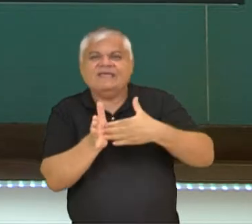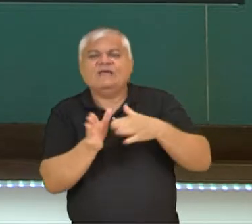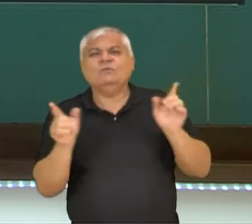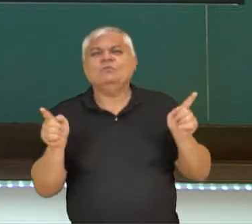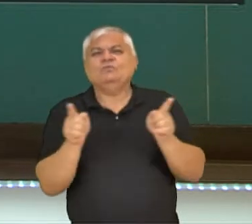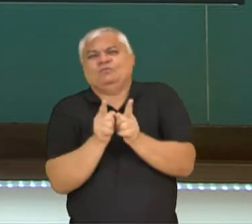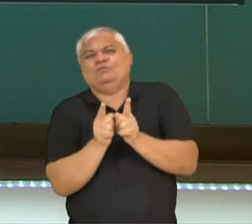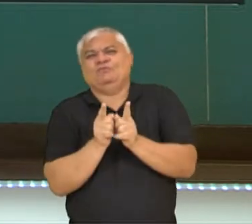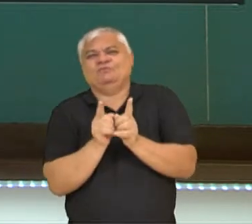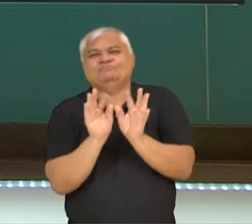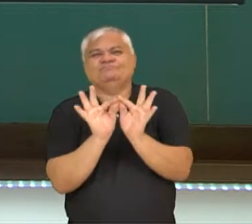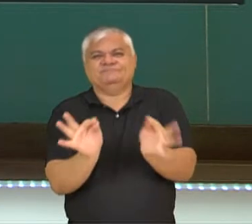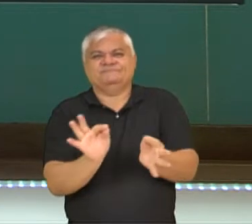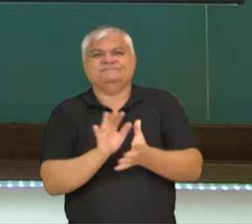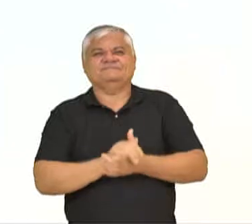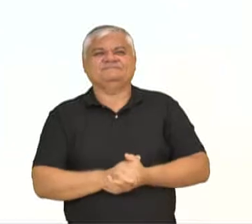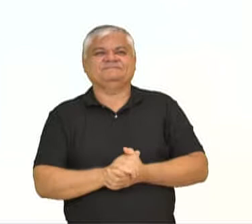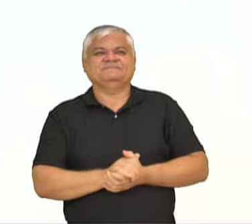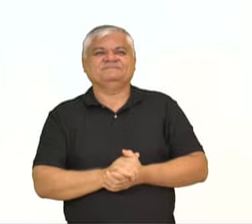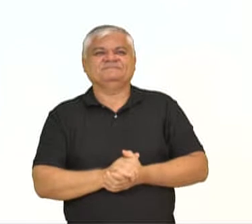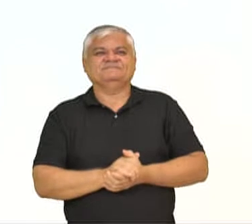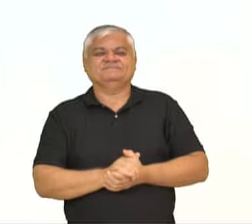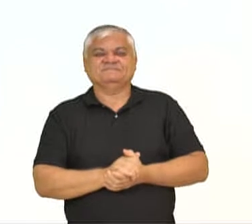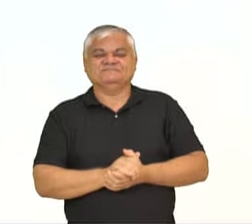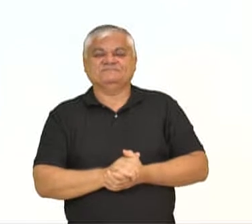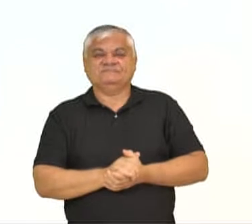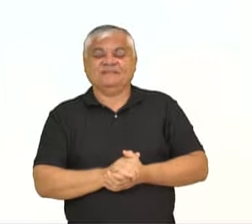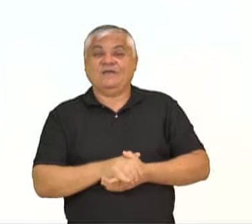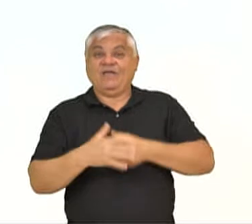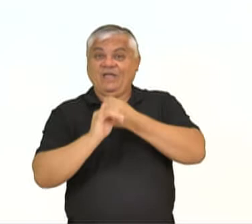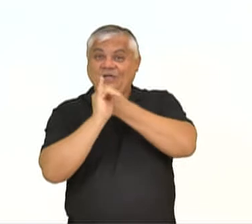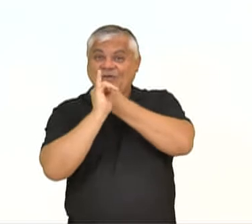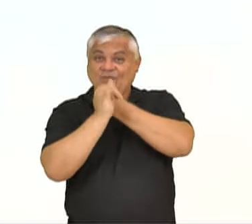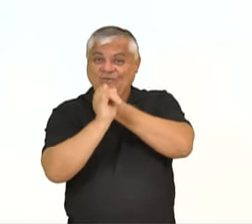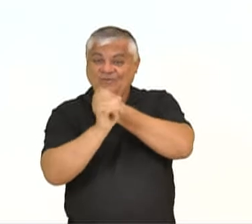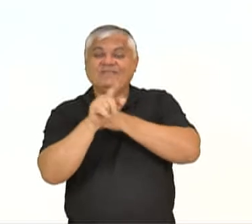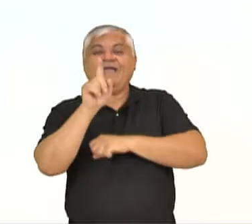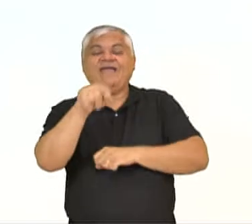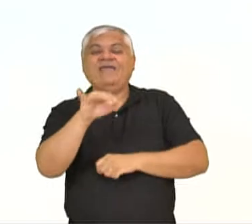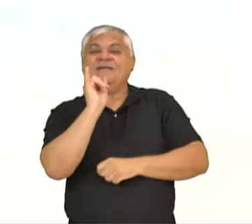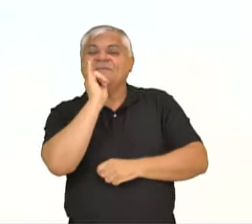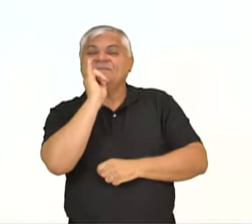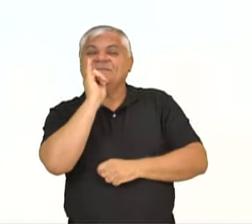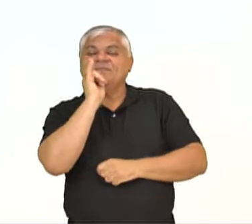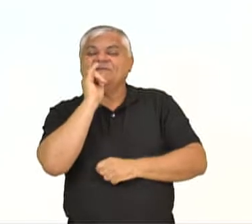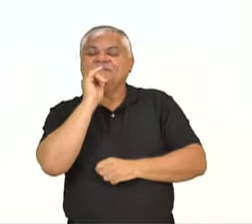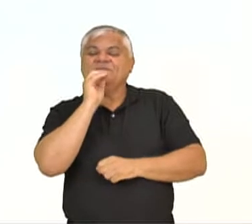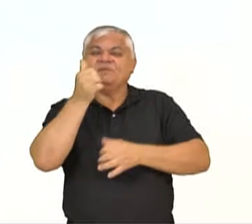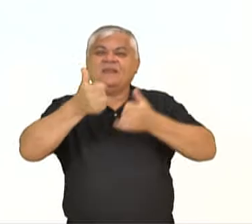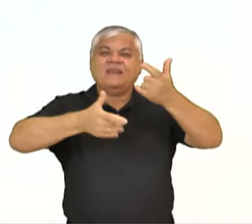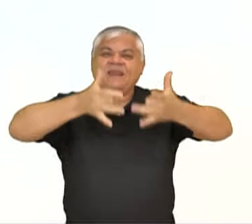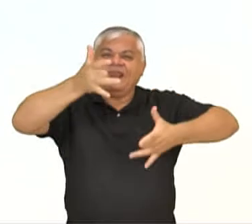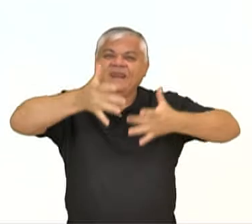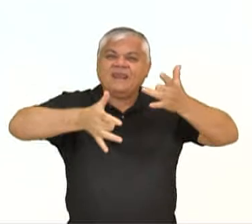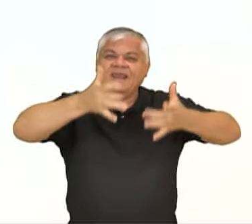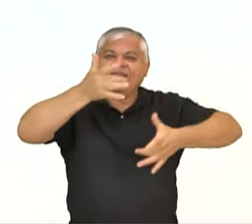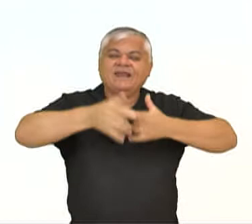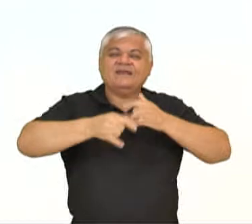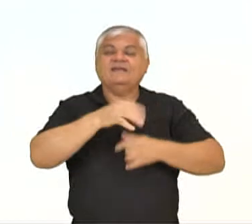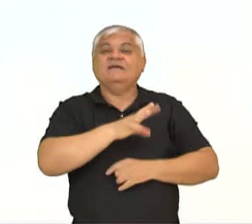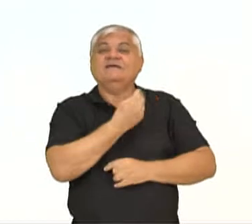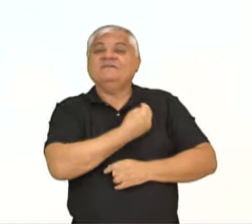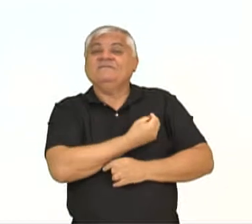curto, breve, né? A crônica é um tipo de texto que aborda acontecimentos do dia a dia em